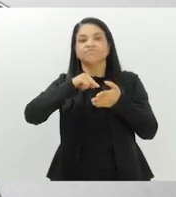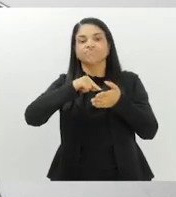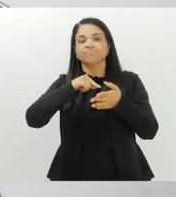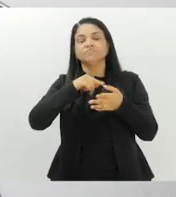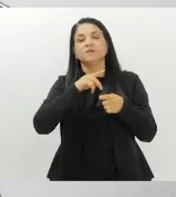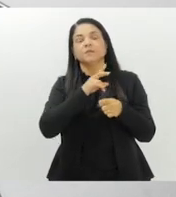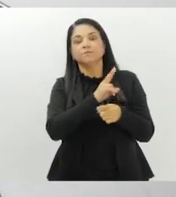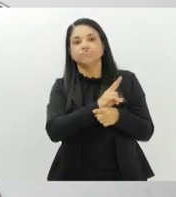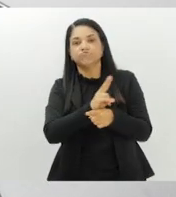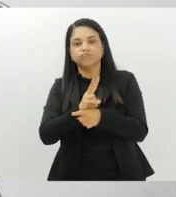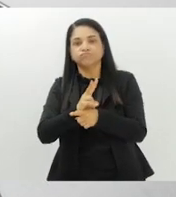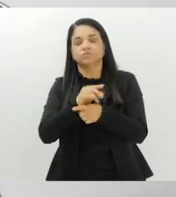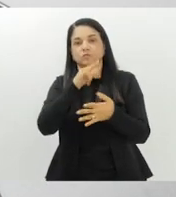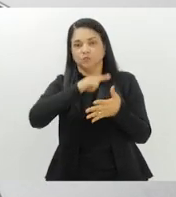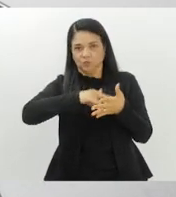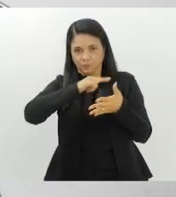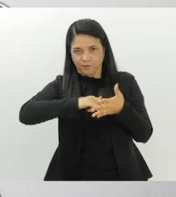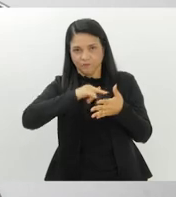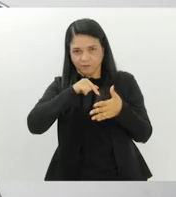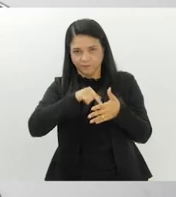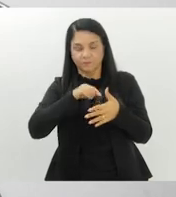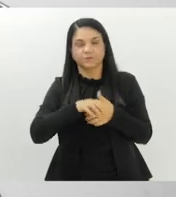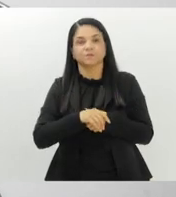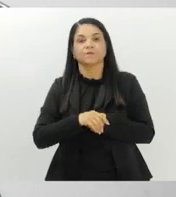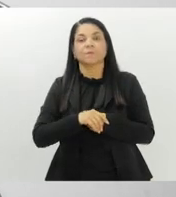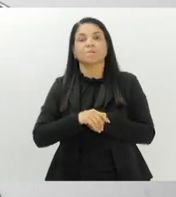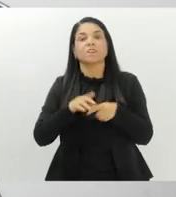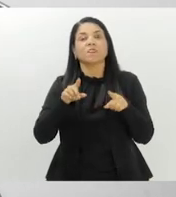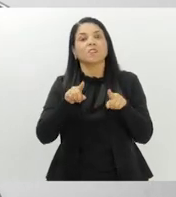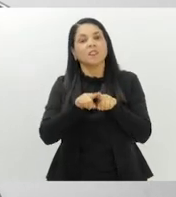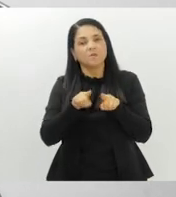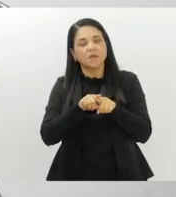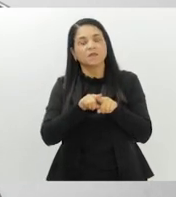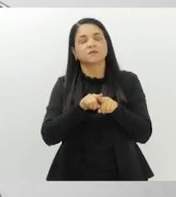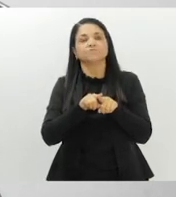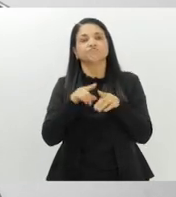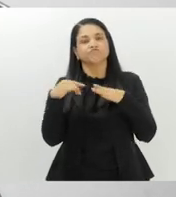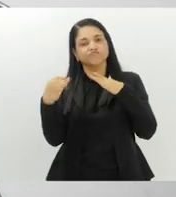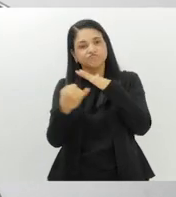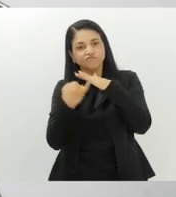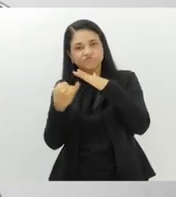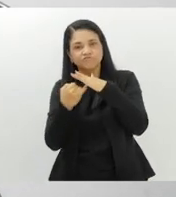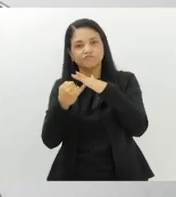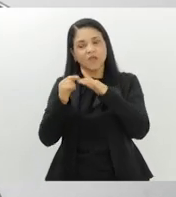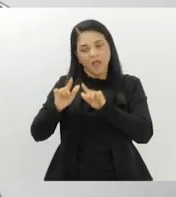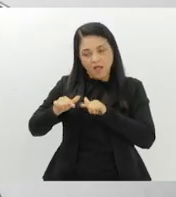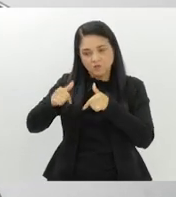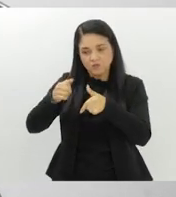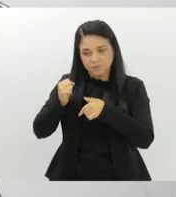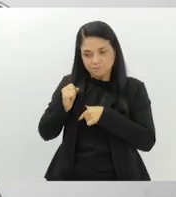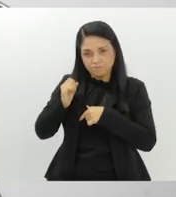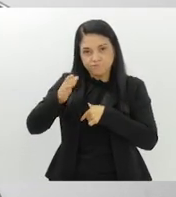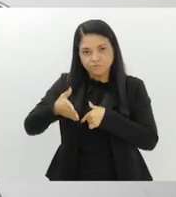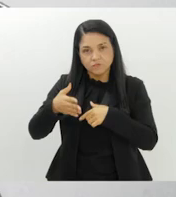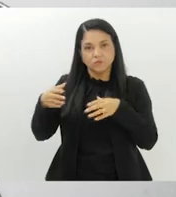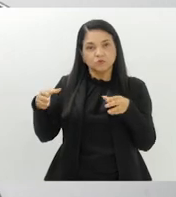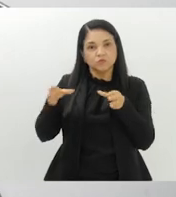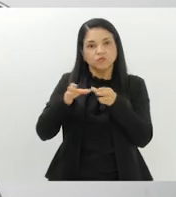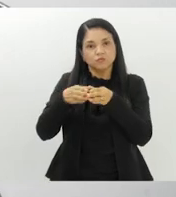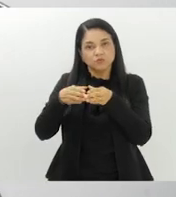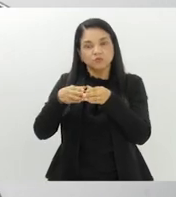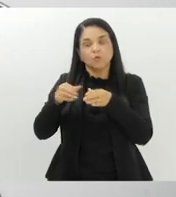dele também. Além disso, o instituto também ele promove ações junto